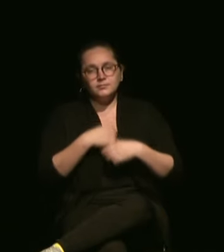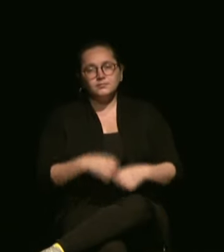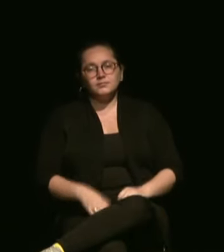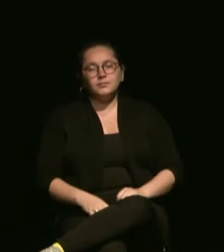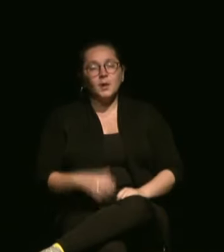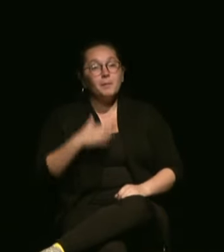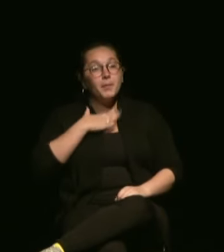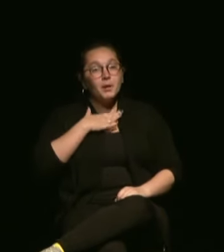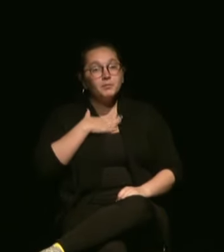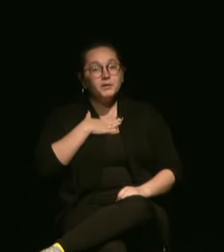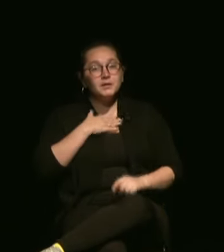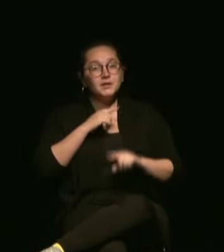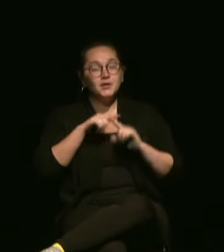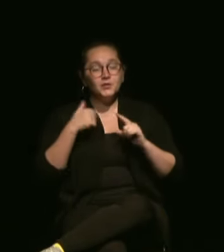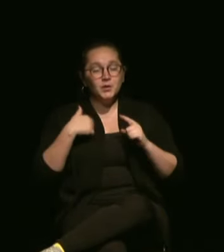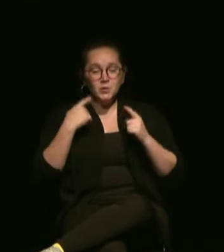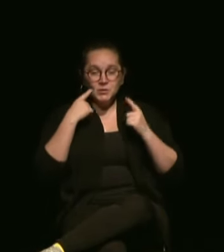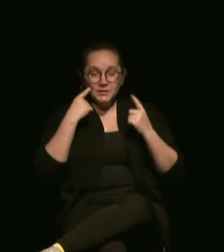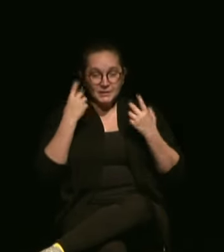Me dá shivers.